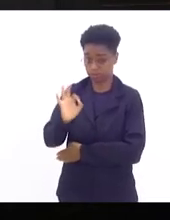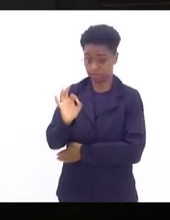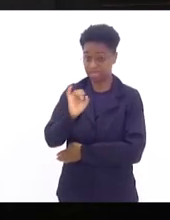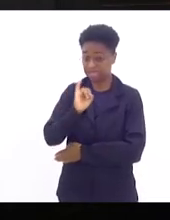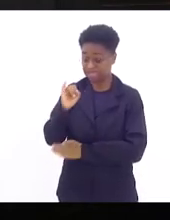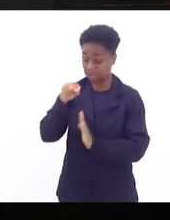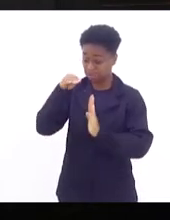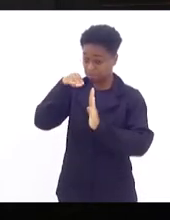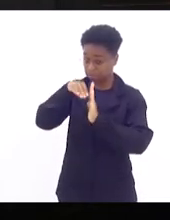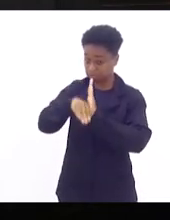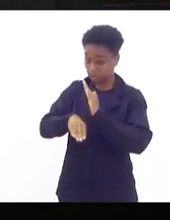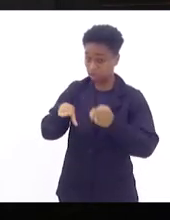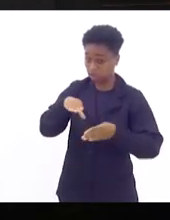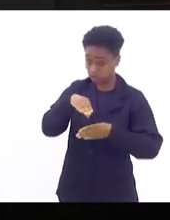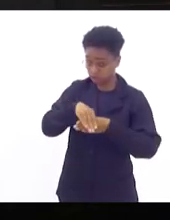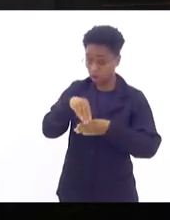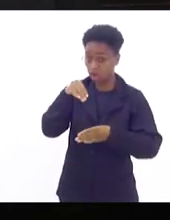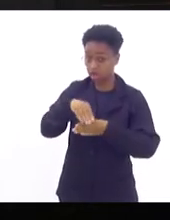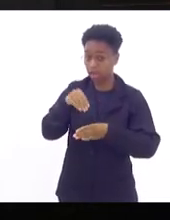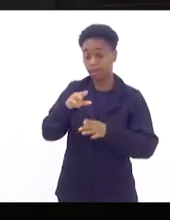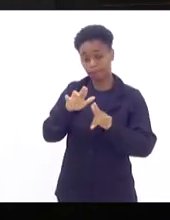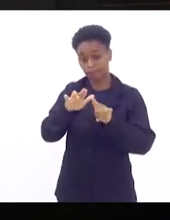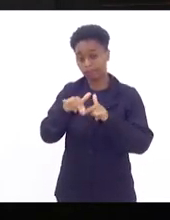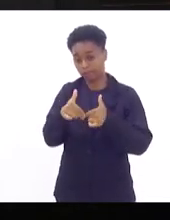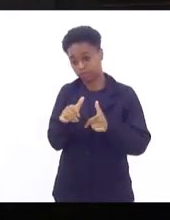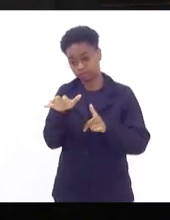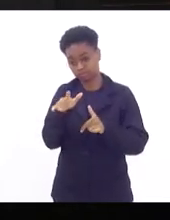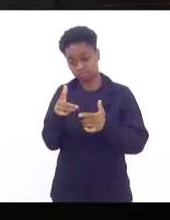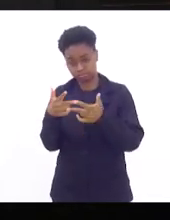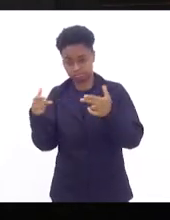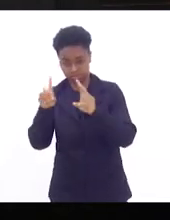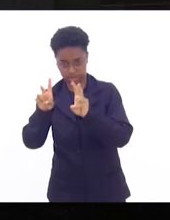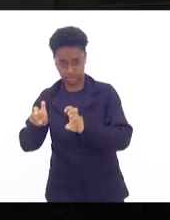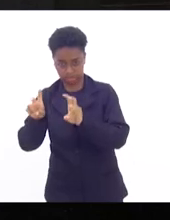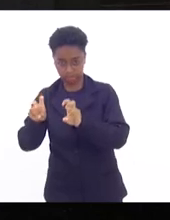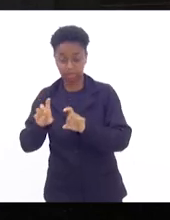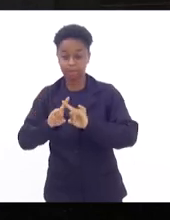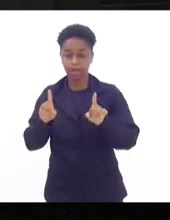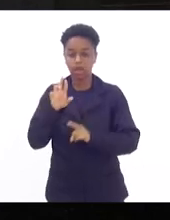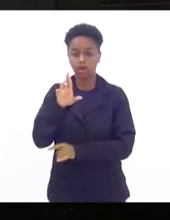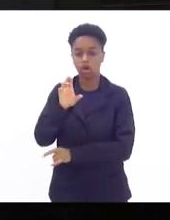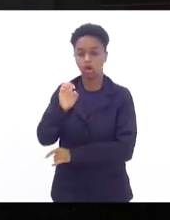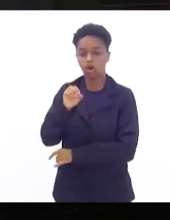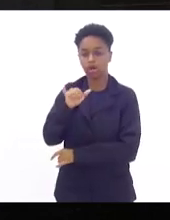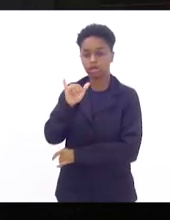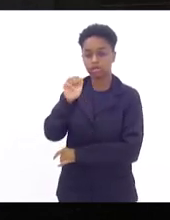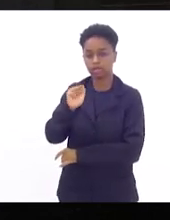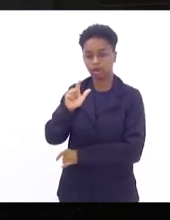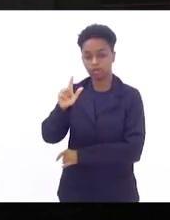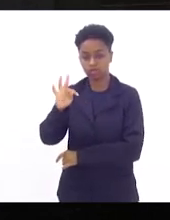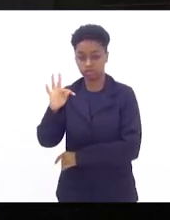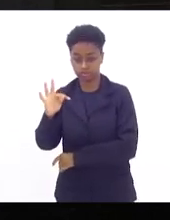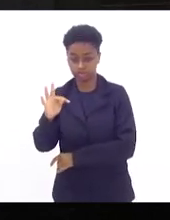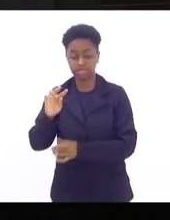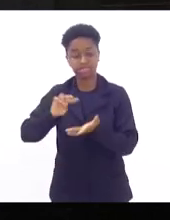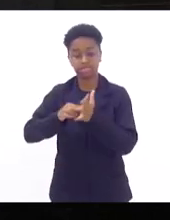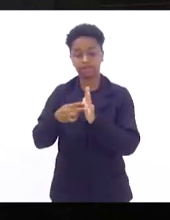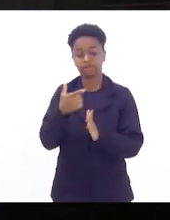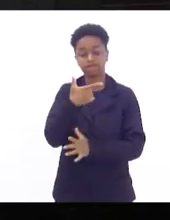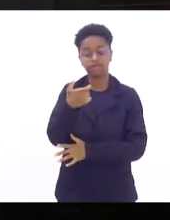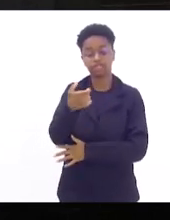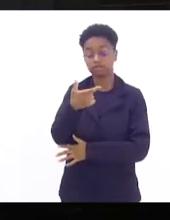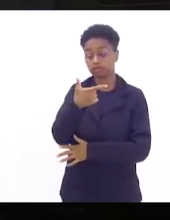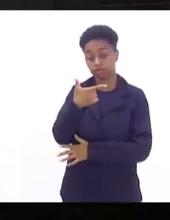descendente função dessas questões que coloquei. E o ROD de participação especial representa outros